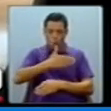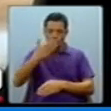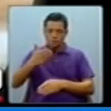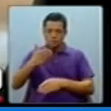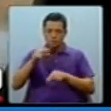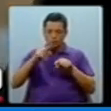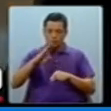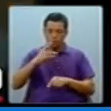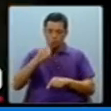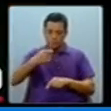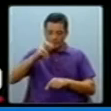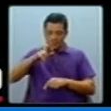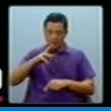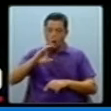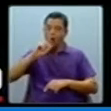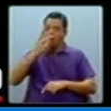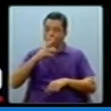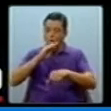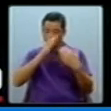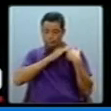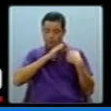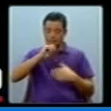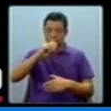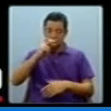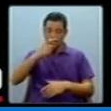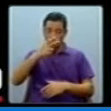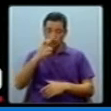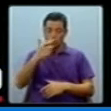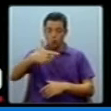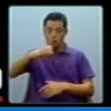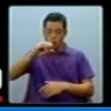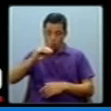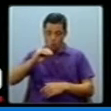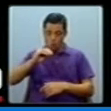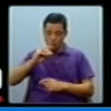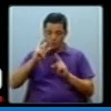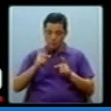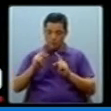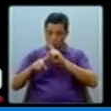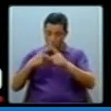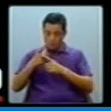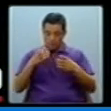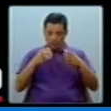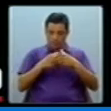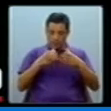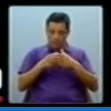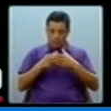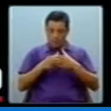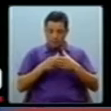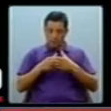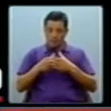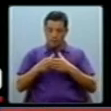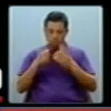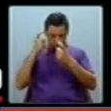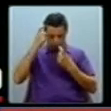sido Júpiter ou Saturno os responsáveis pela tal pontapé, digamos assim? Ora, houve uma outra equipa que decidiu seguir uma outra linha de